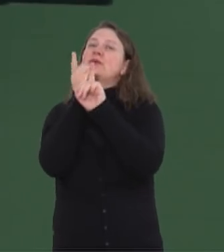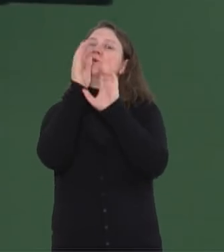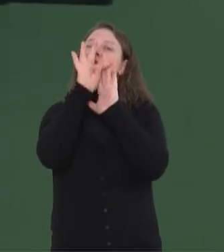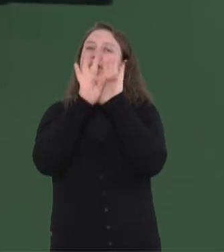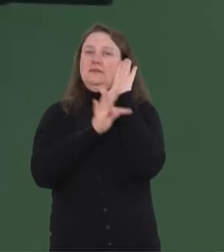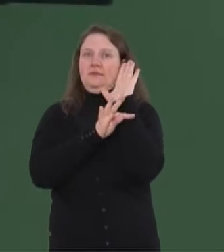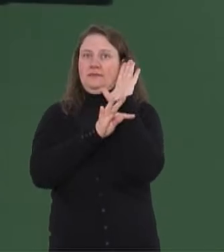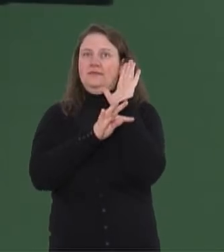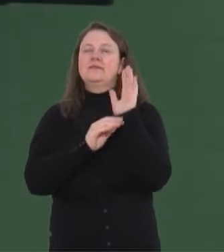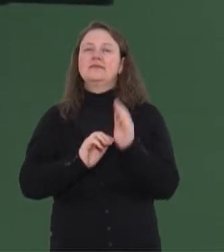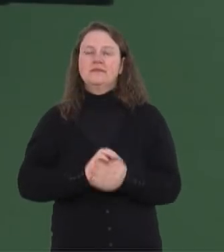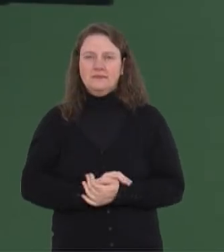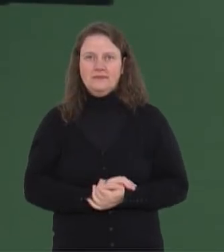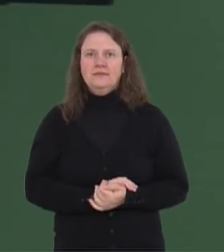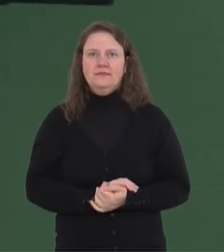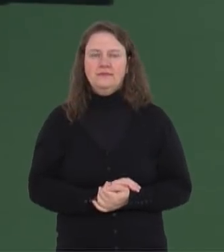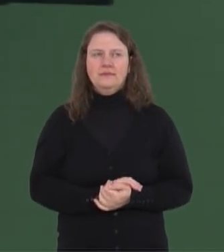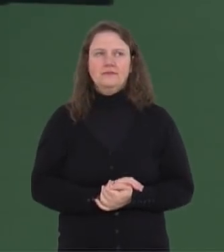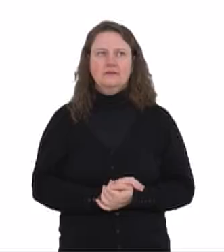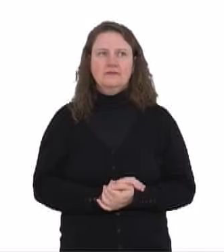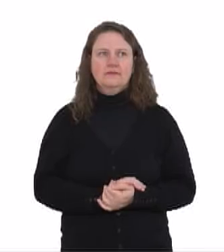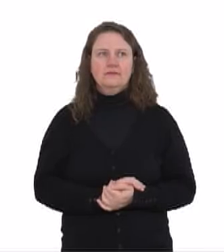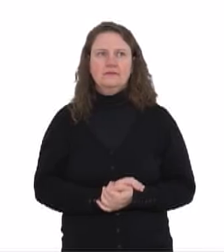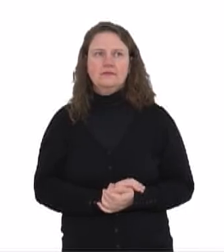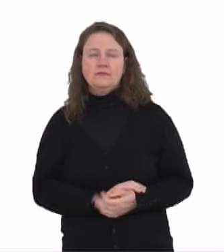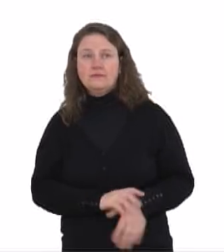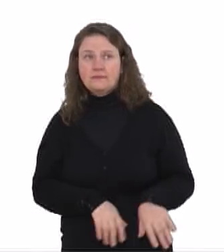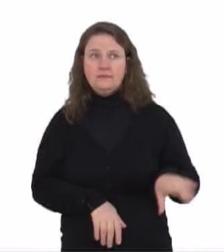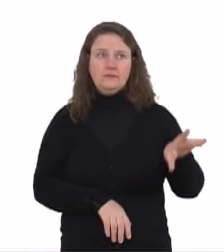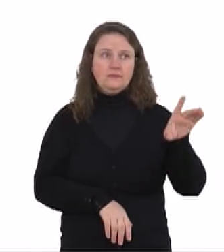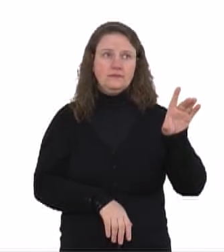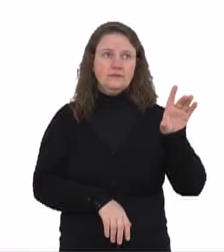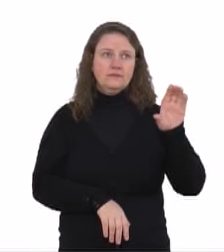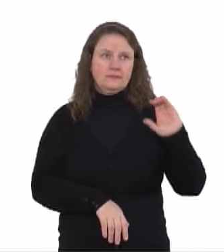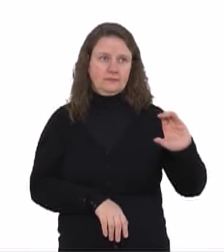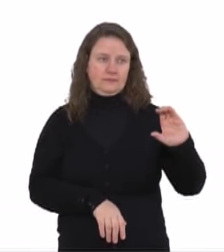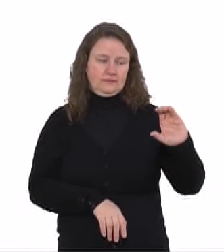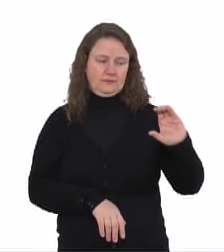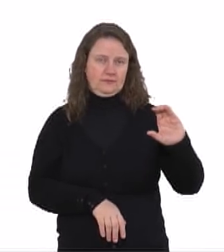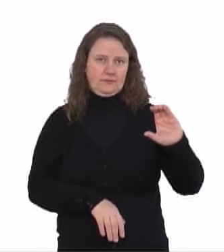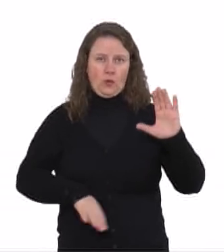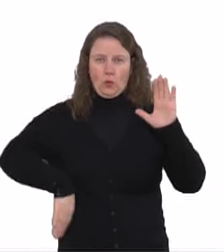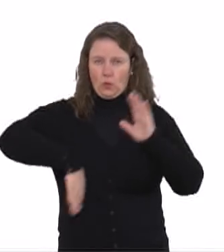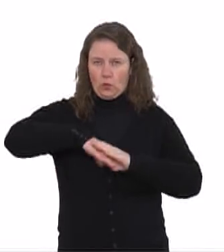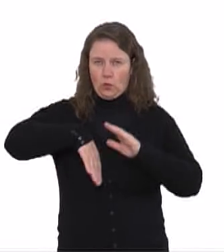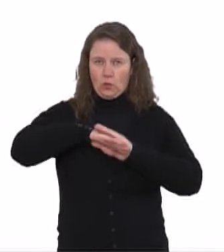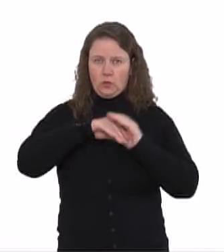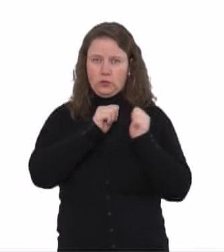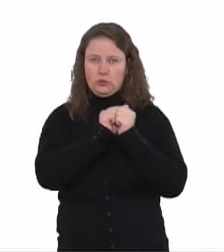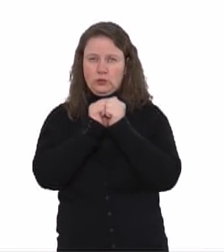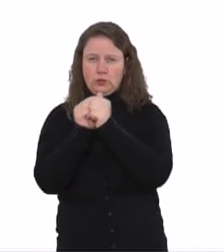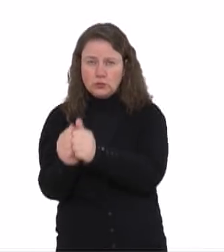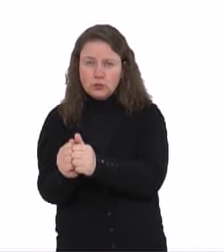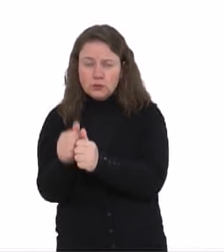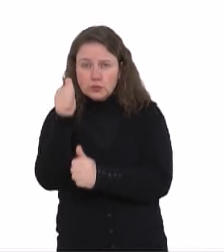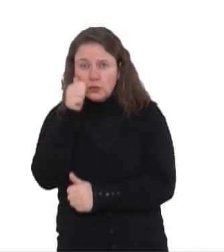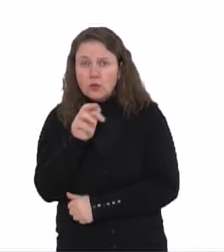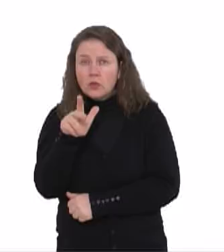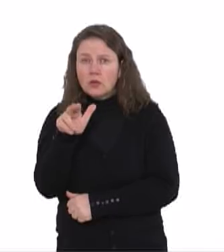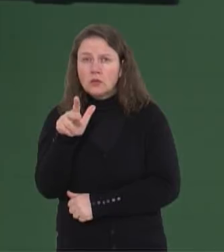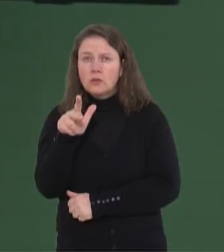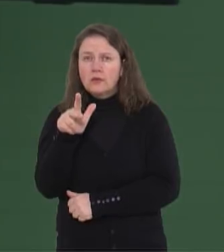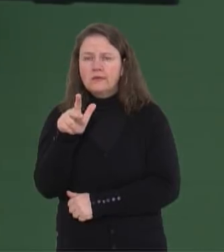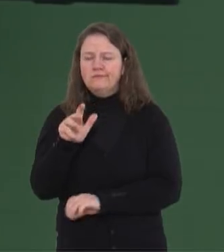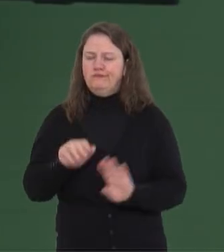Thursday, he plays computer games. He plays football with his sister. False. Ué,